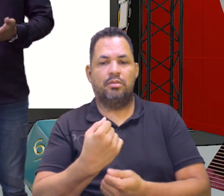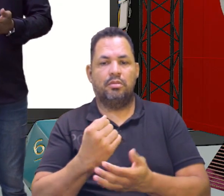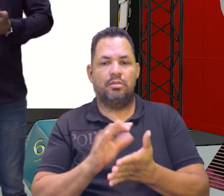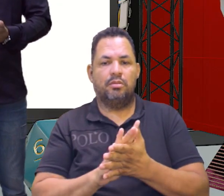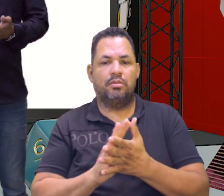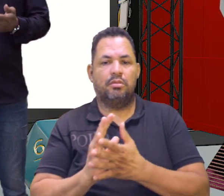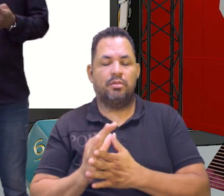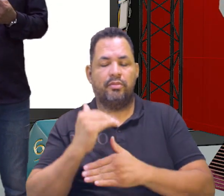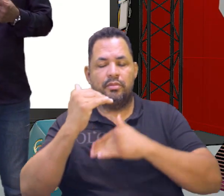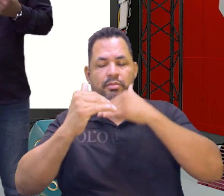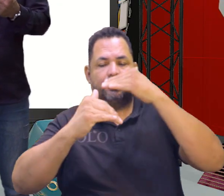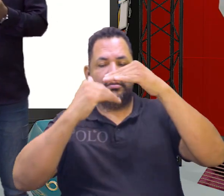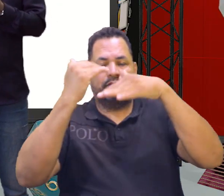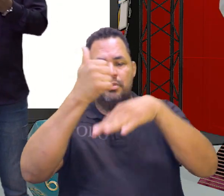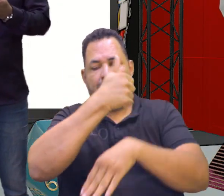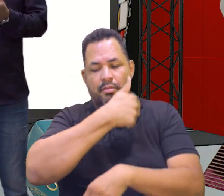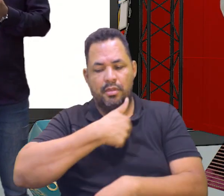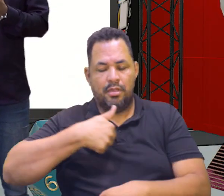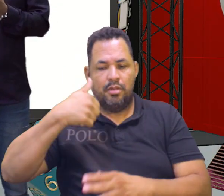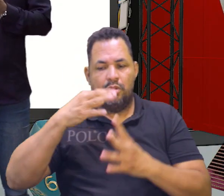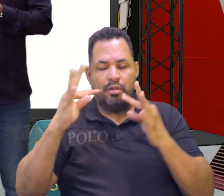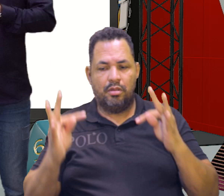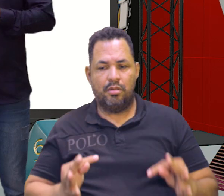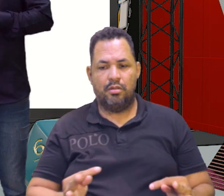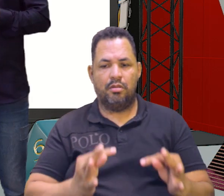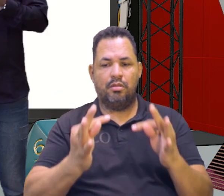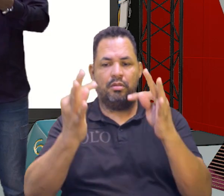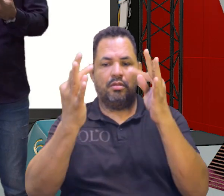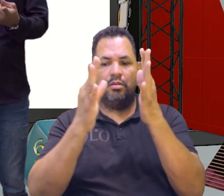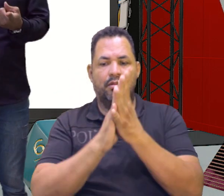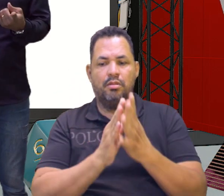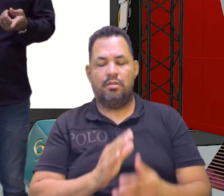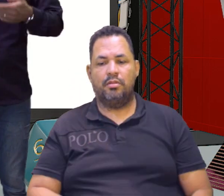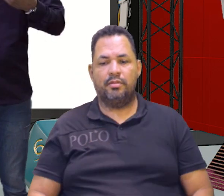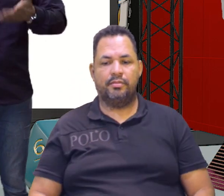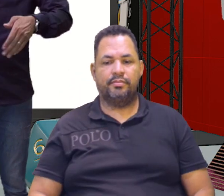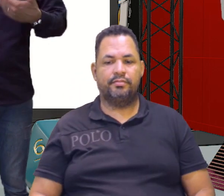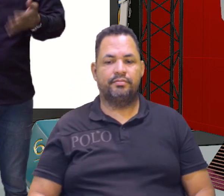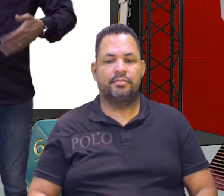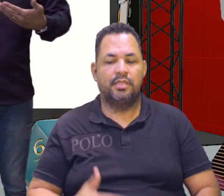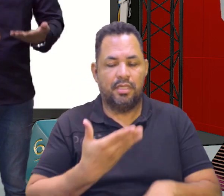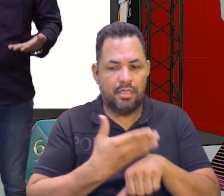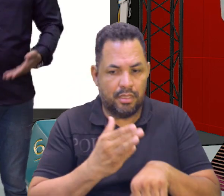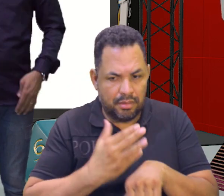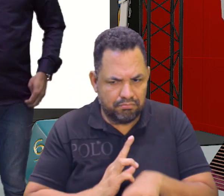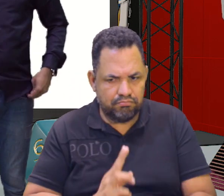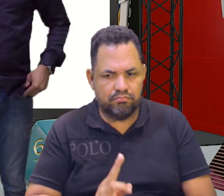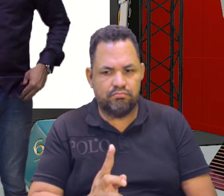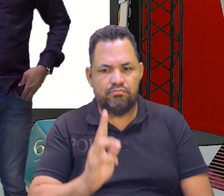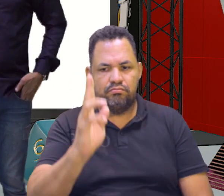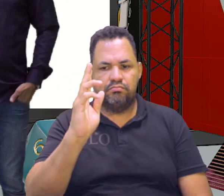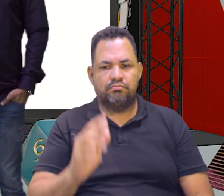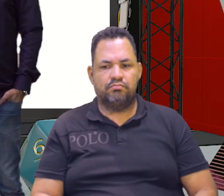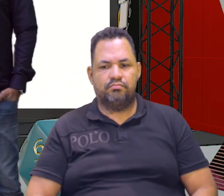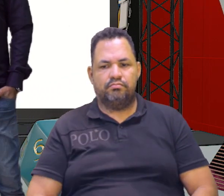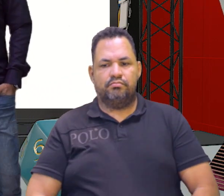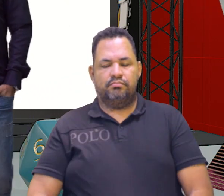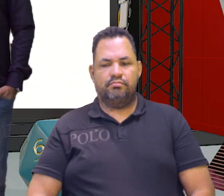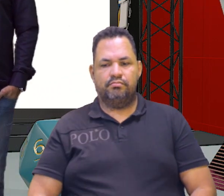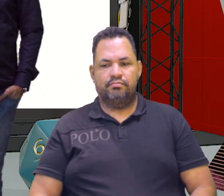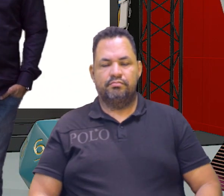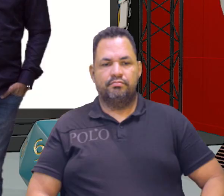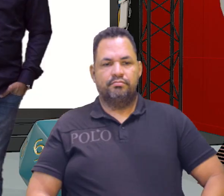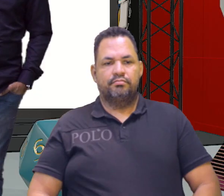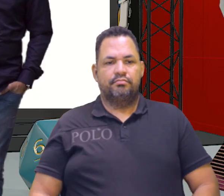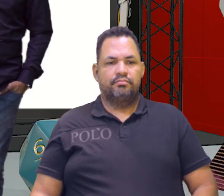vamos aprimorar. Nós, tá? Quando eu falo nós, é a gente aqui e vocês aí, treinando. Gente, e os conteúdos,